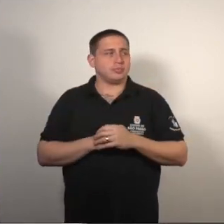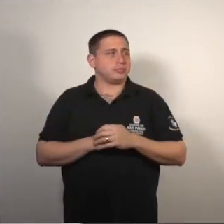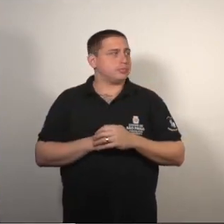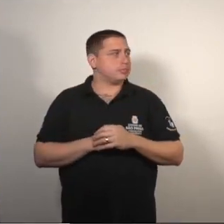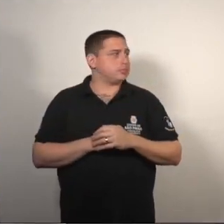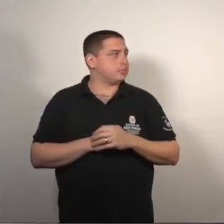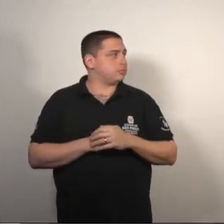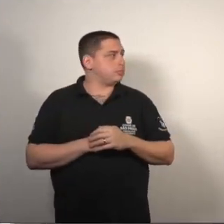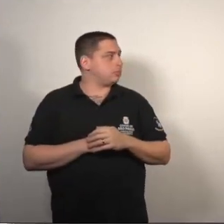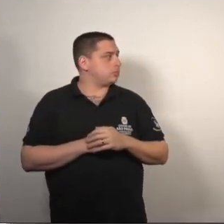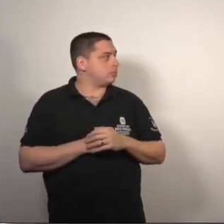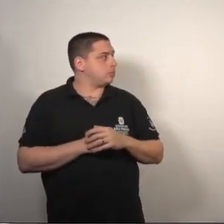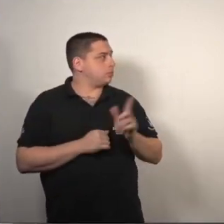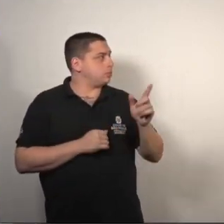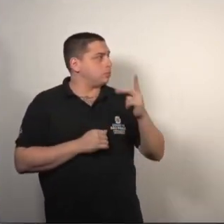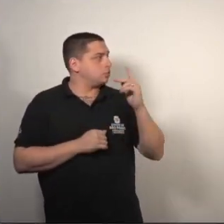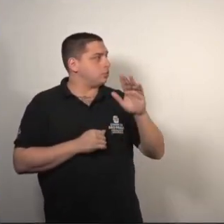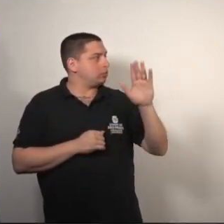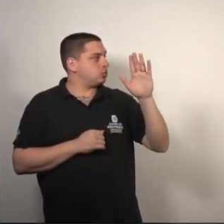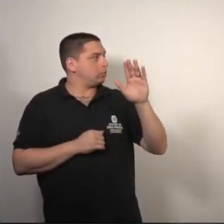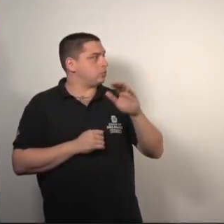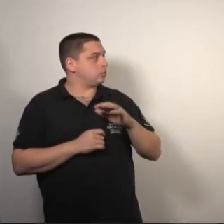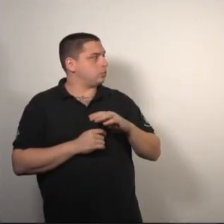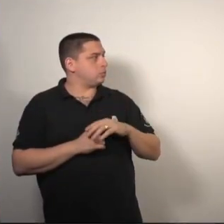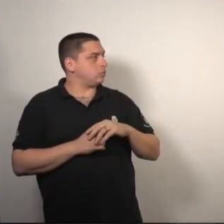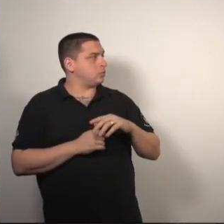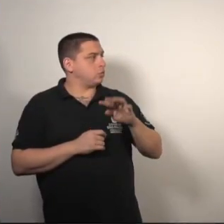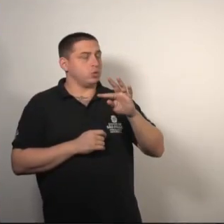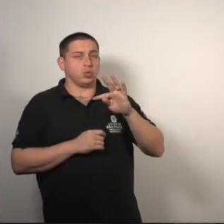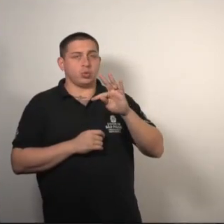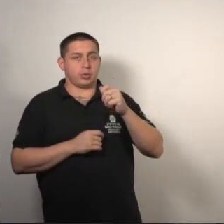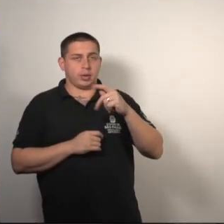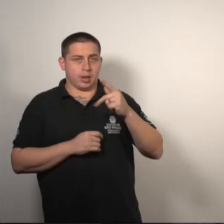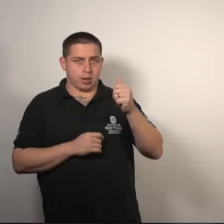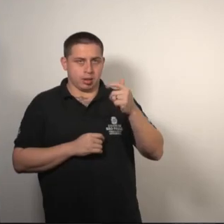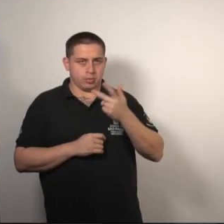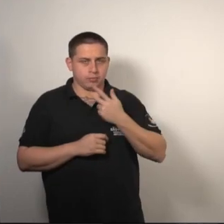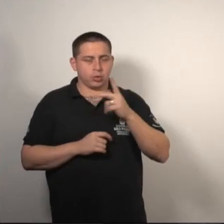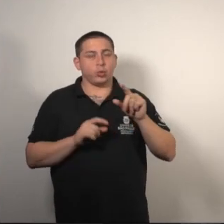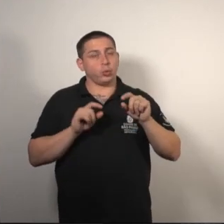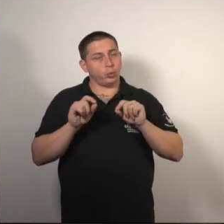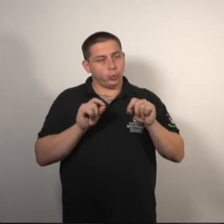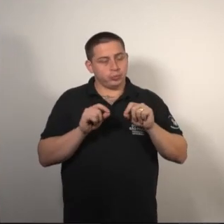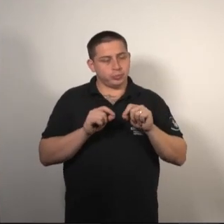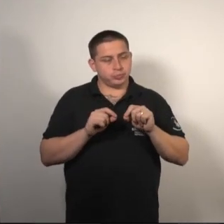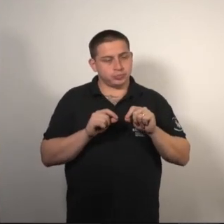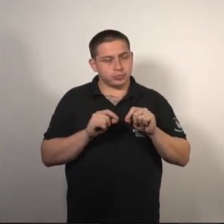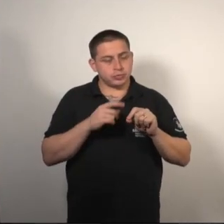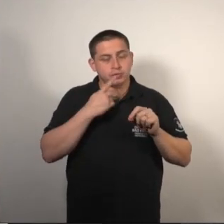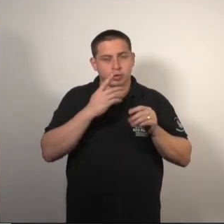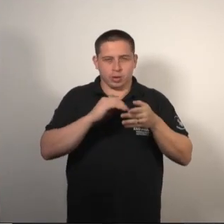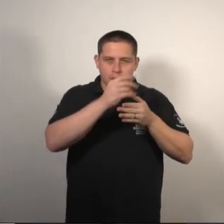que o Bruno tem mais ainda uma questão, Bruno? Mas ainda complementando a questão do cronograma, dessas 40